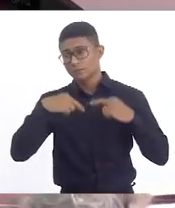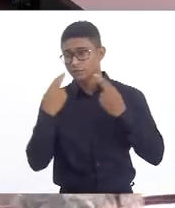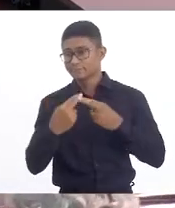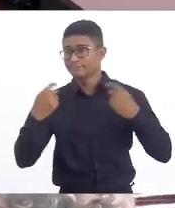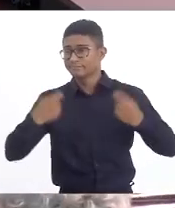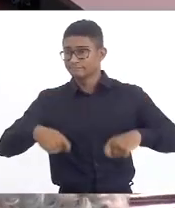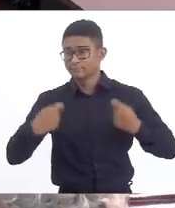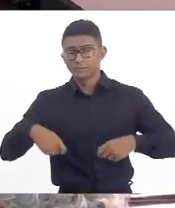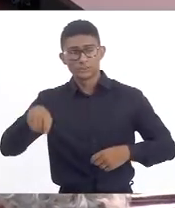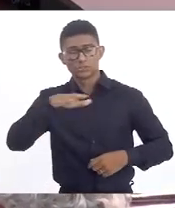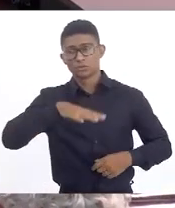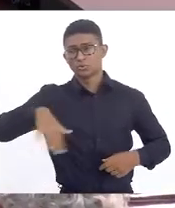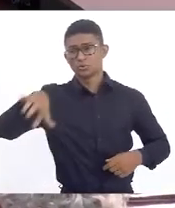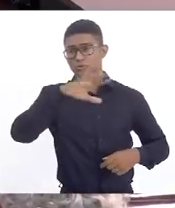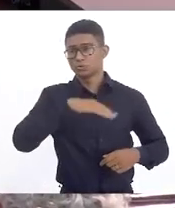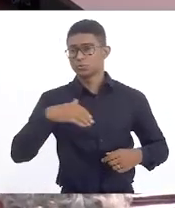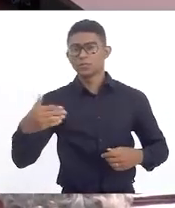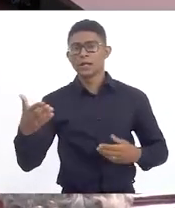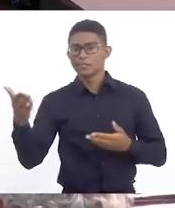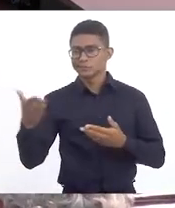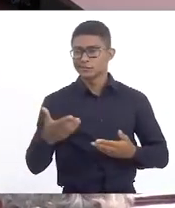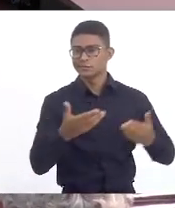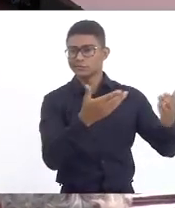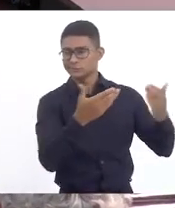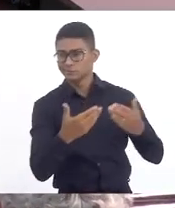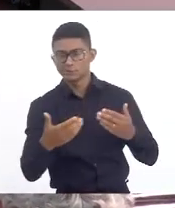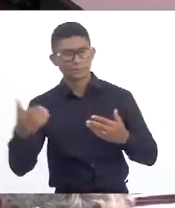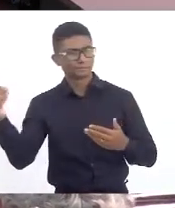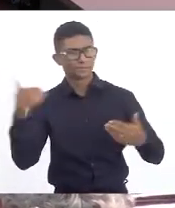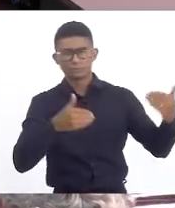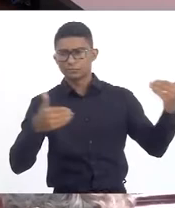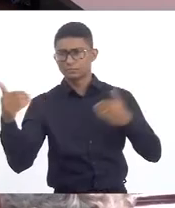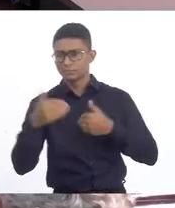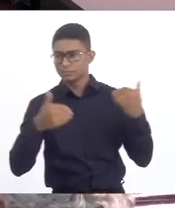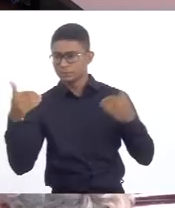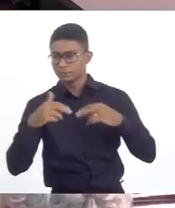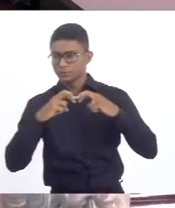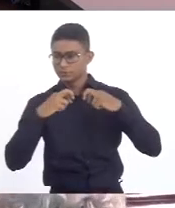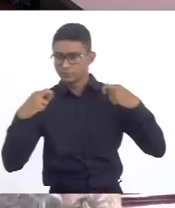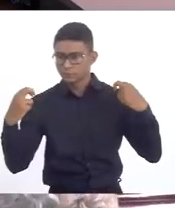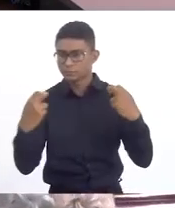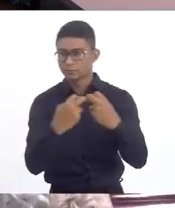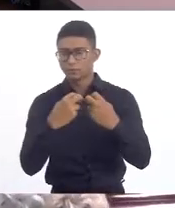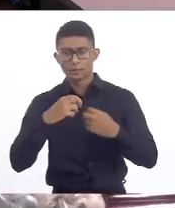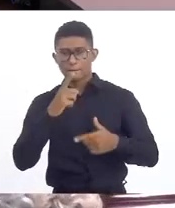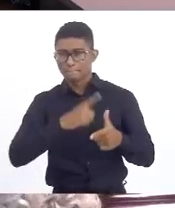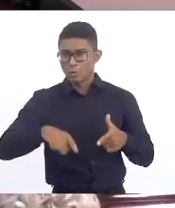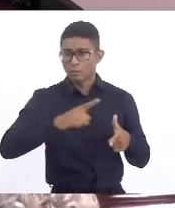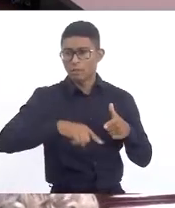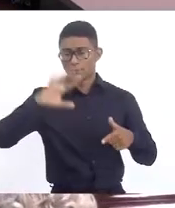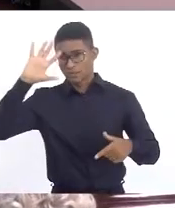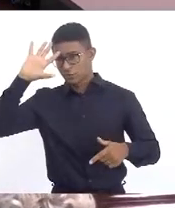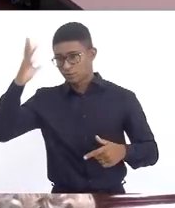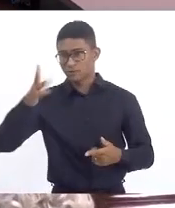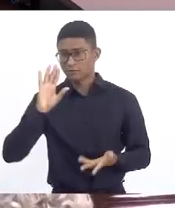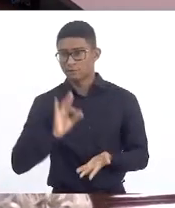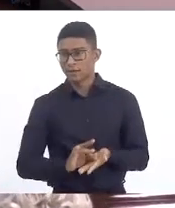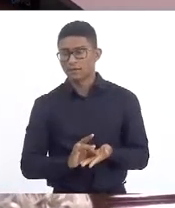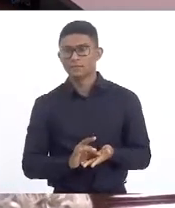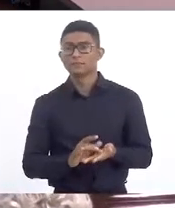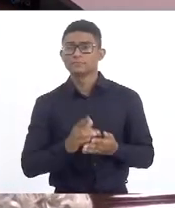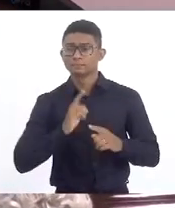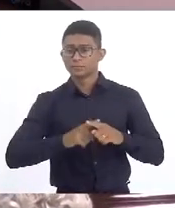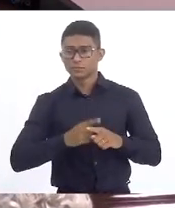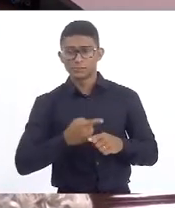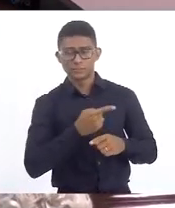todos esses atores com todas essas informações para fechar algo que resolva o problema, não seja um paliativo. Porque o que a CEDAE